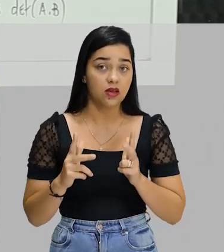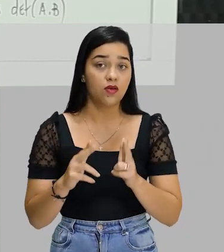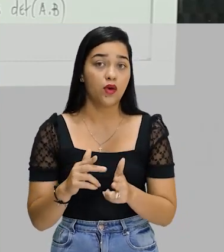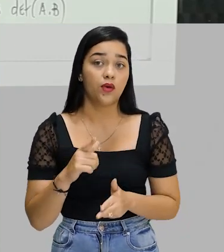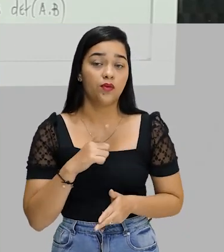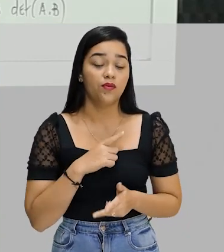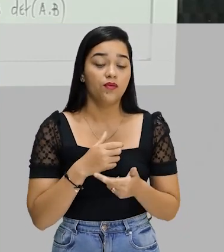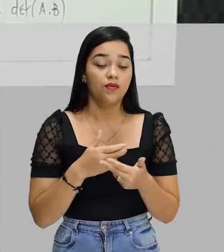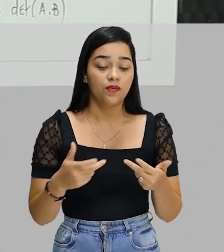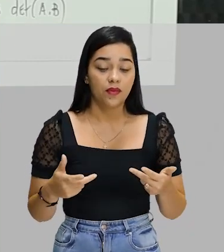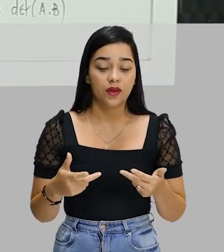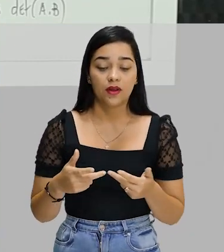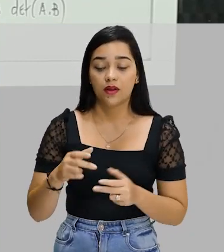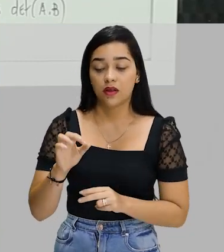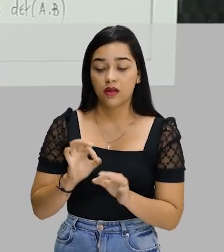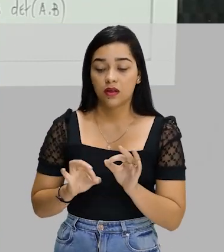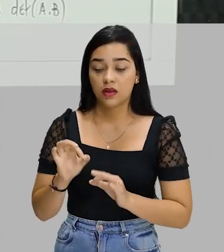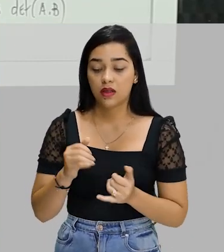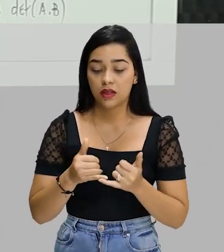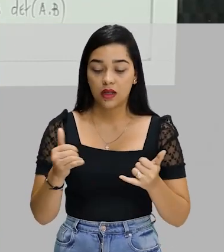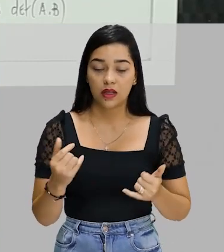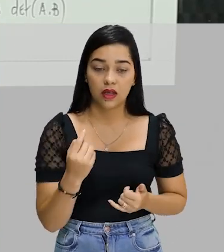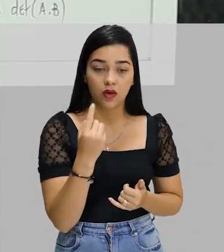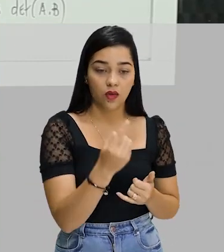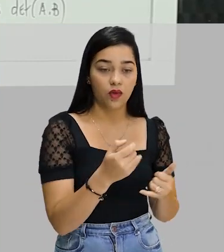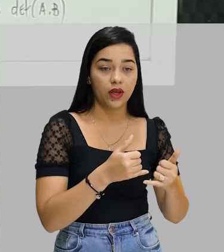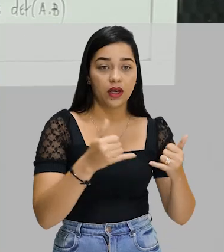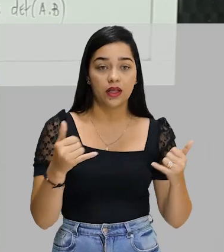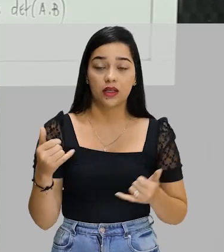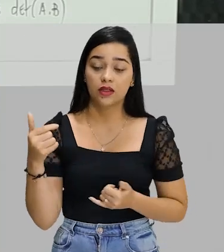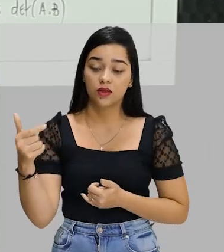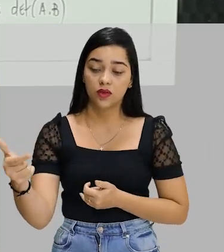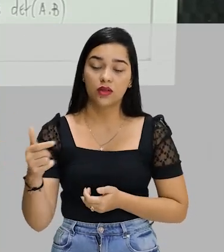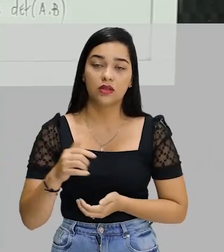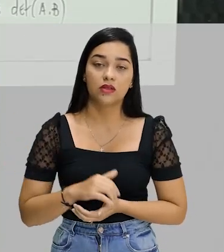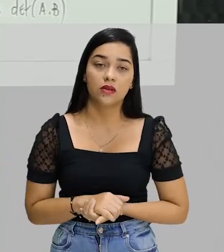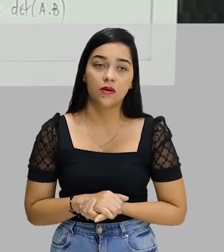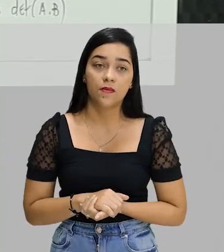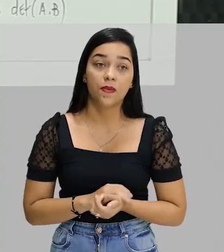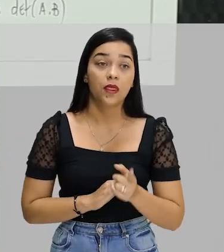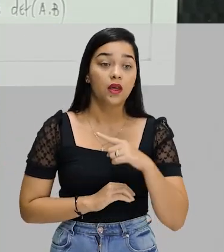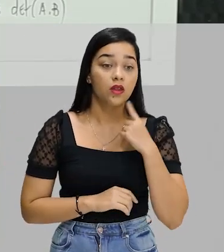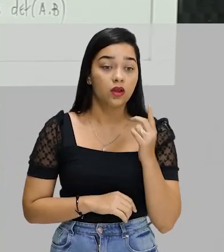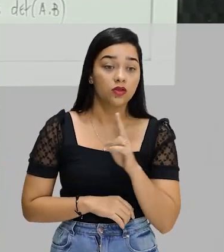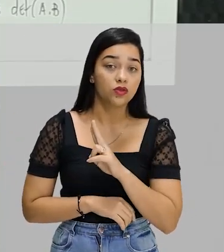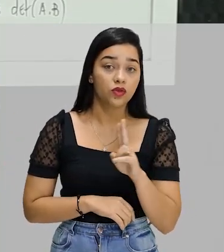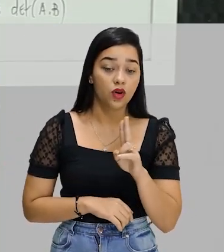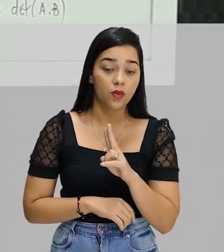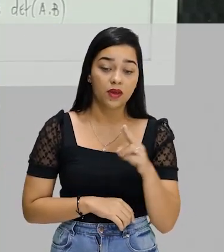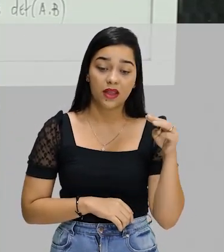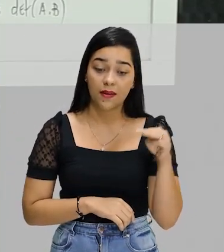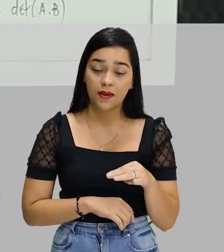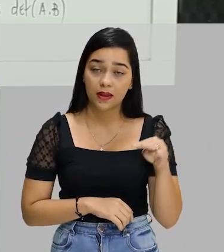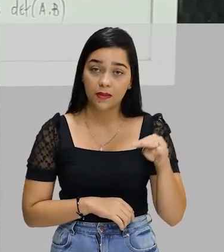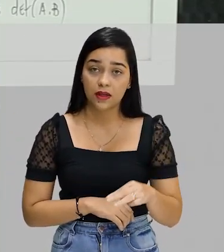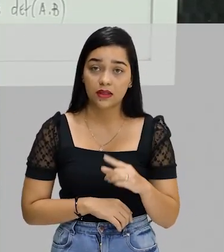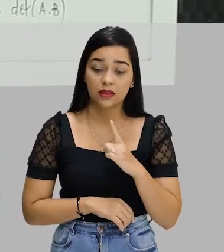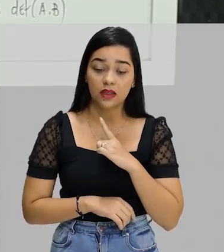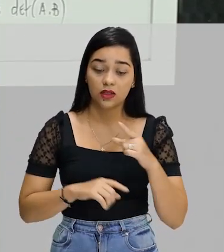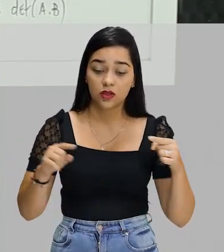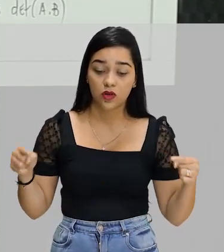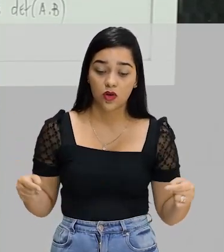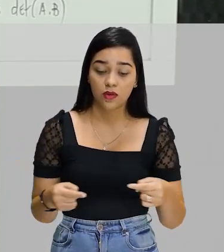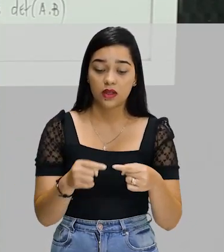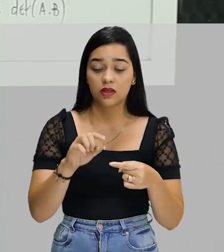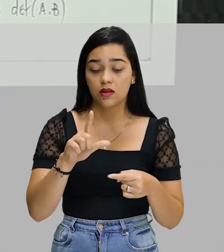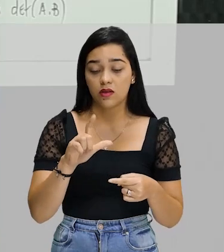por operações entre a linha 1 e a linha 2. Tá? O que nós chamamos na matemática de